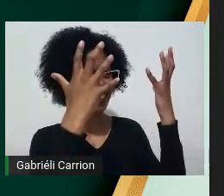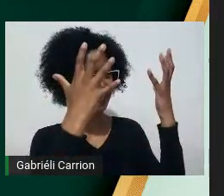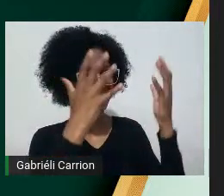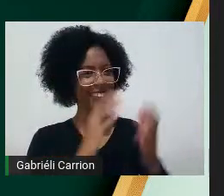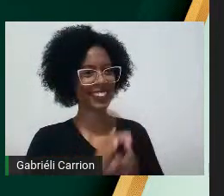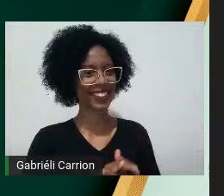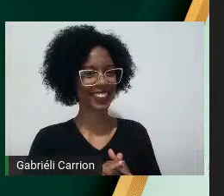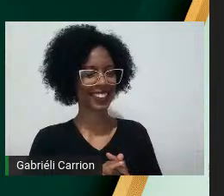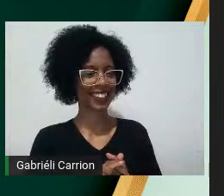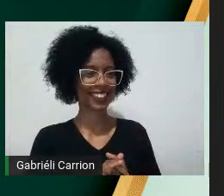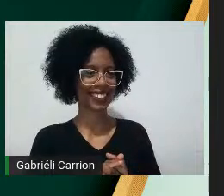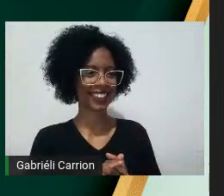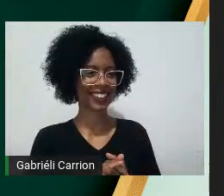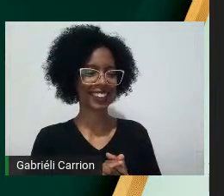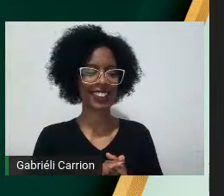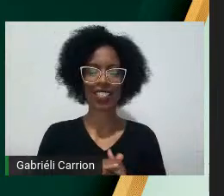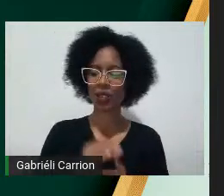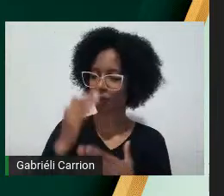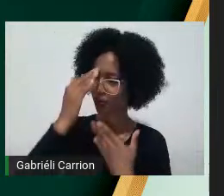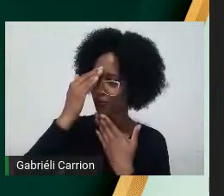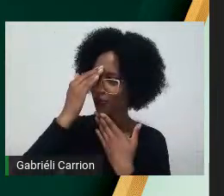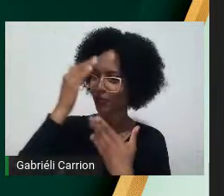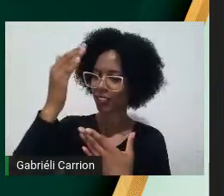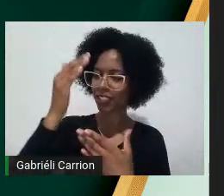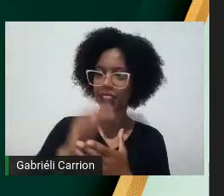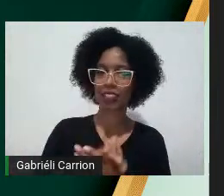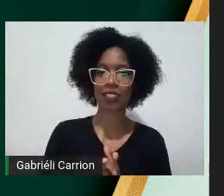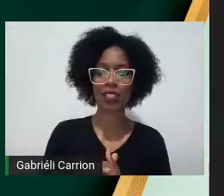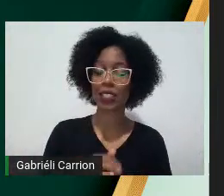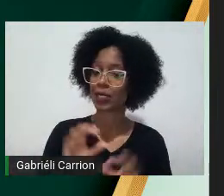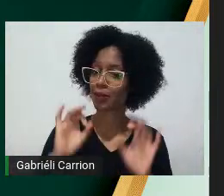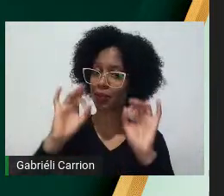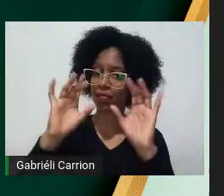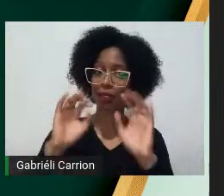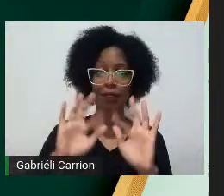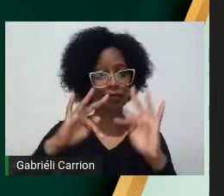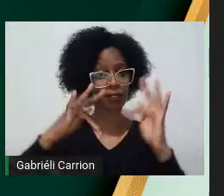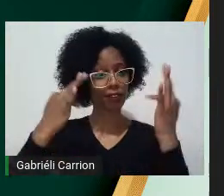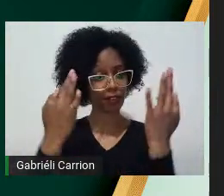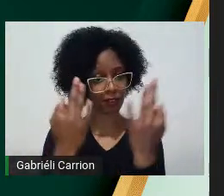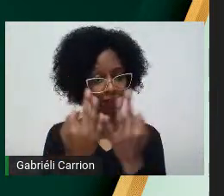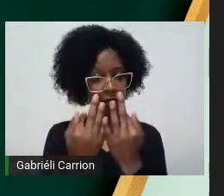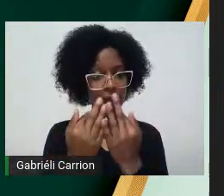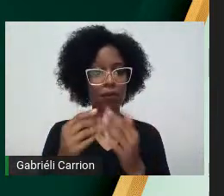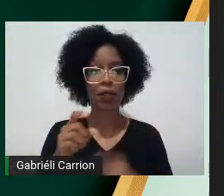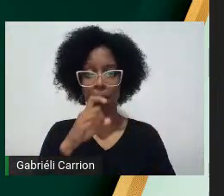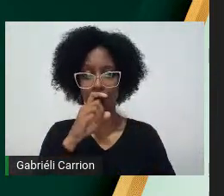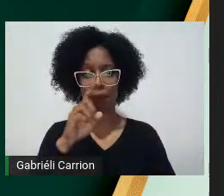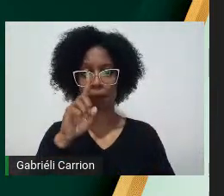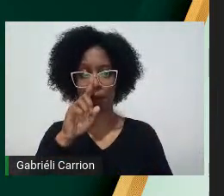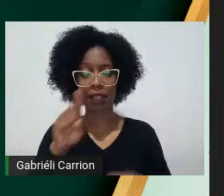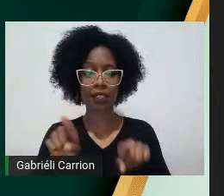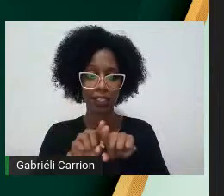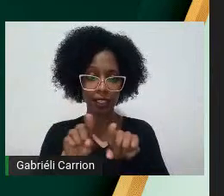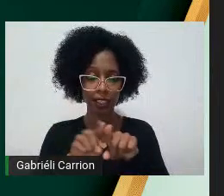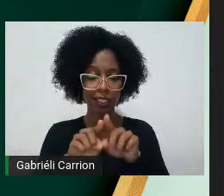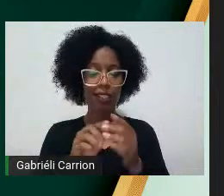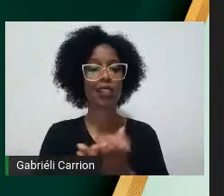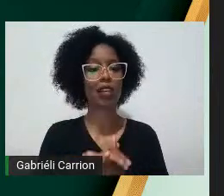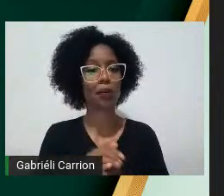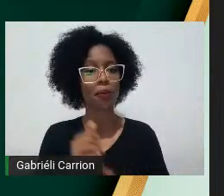Parabéns. Obrigada. Quero fazer um agradecimento especial a toda a minha família, especialmente meus pais, minha madrinha Gilda e meu avô